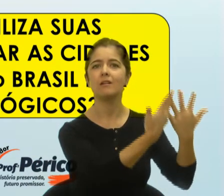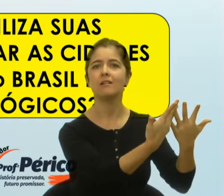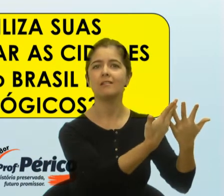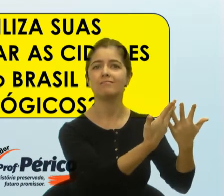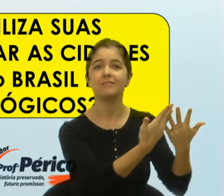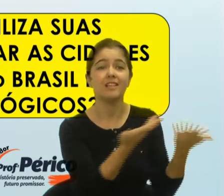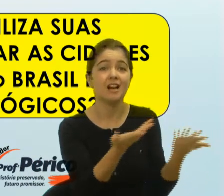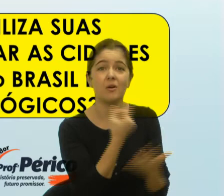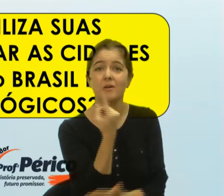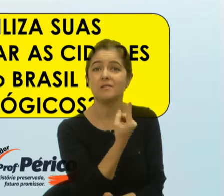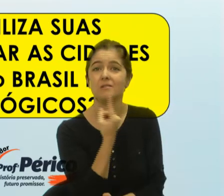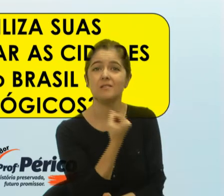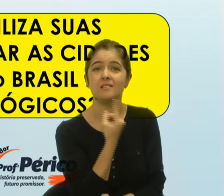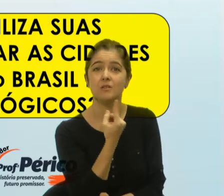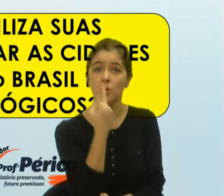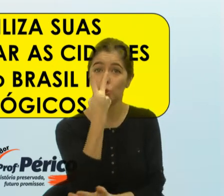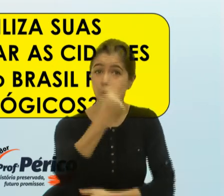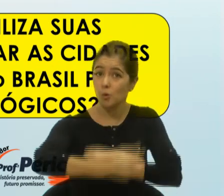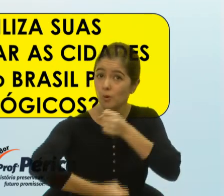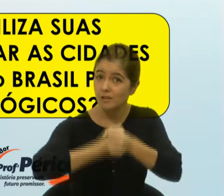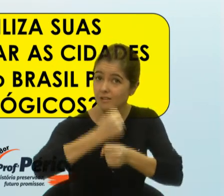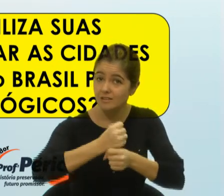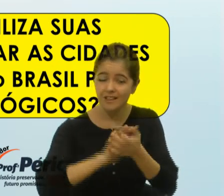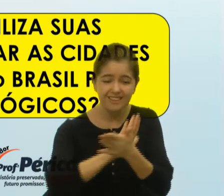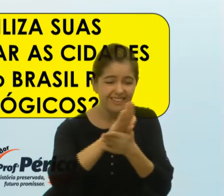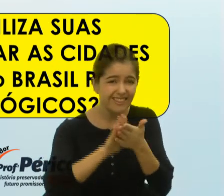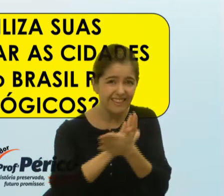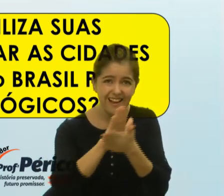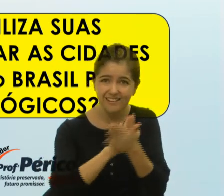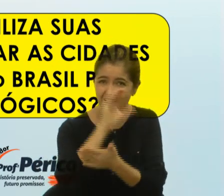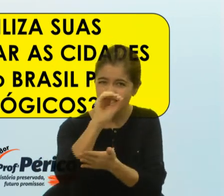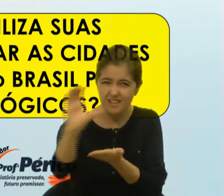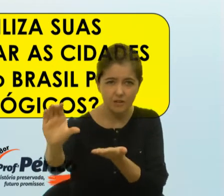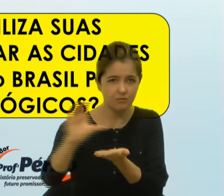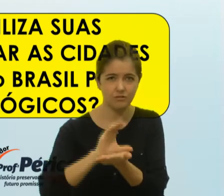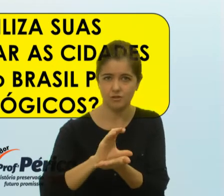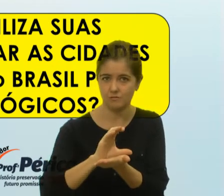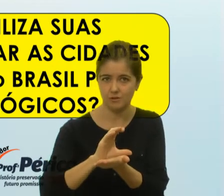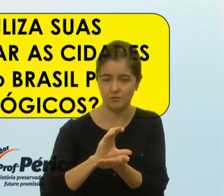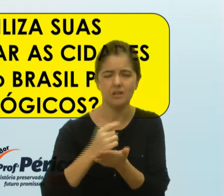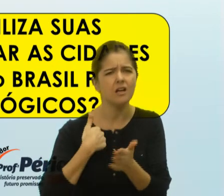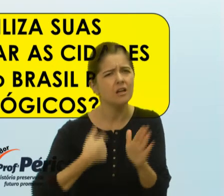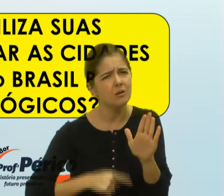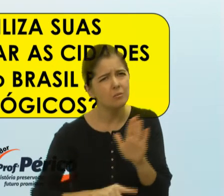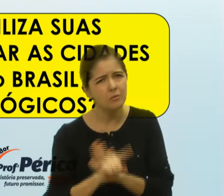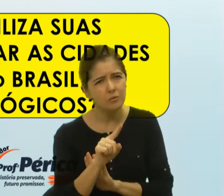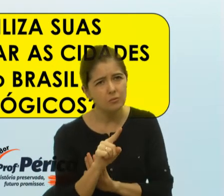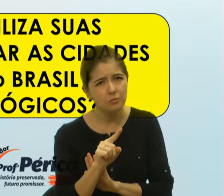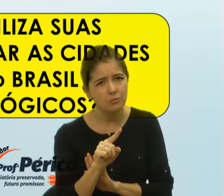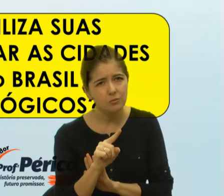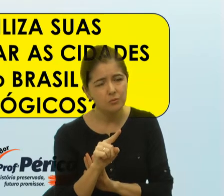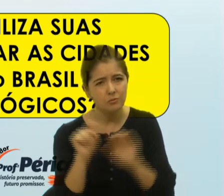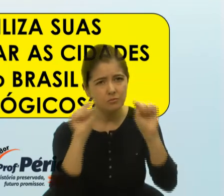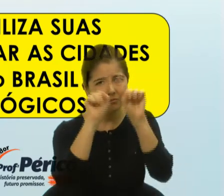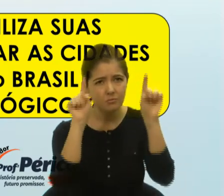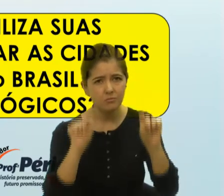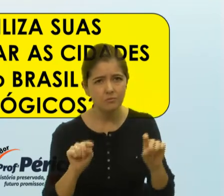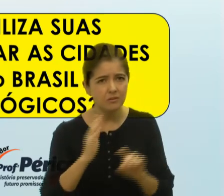por 2 anos não receberemos investimentos. E aí nós perguntamos para este